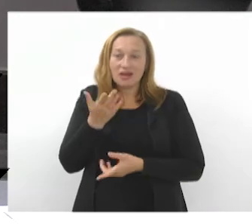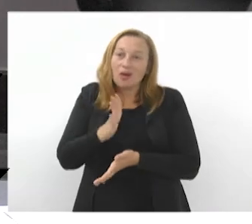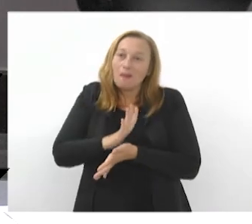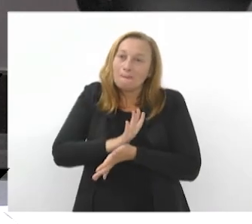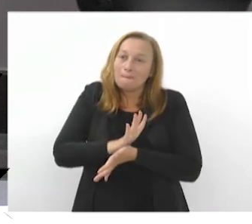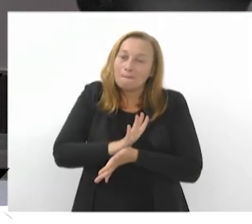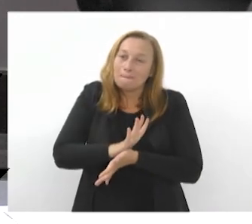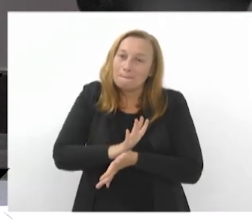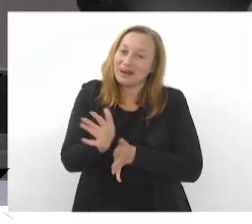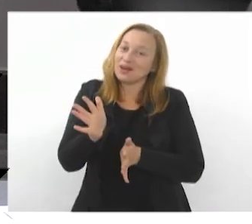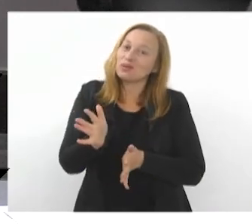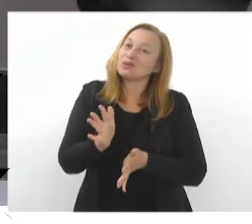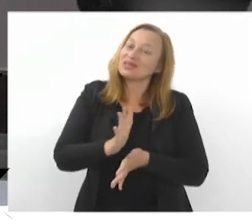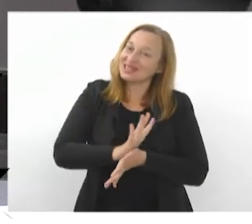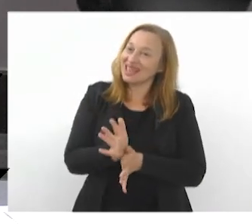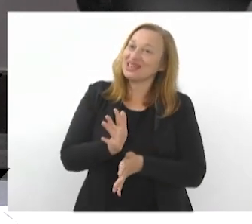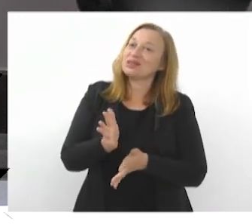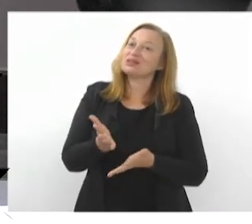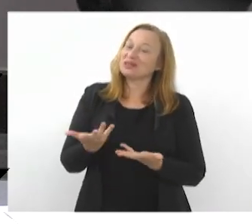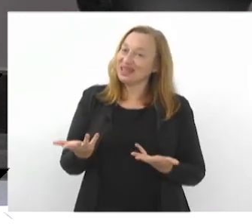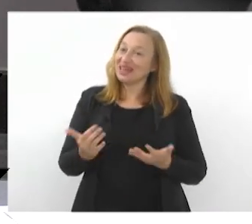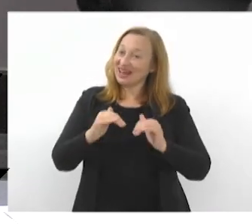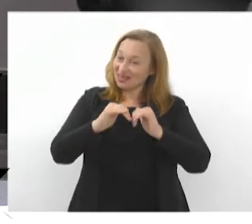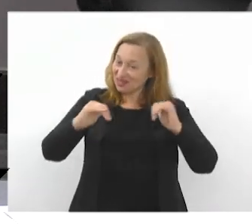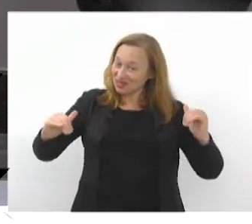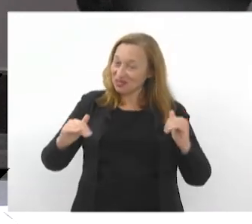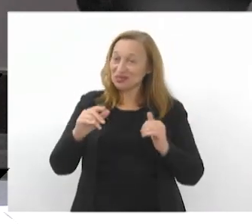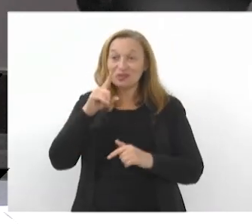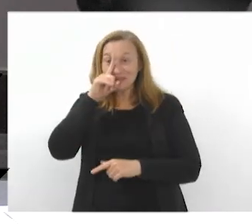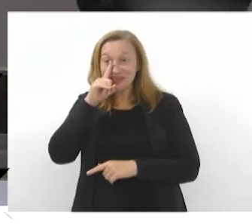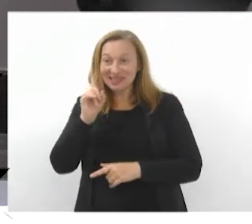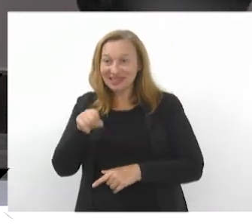preconceito absurdo. Afastou o perigo.